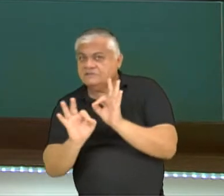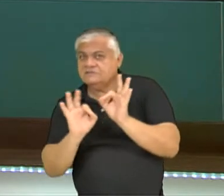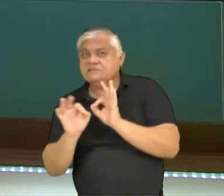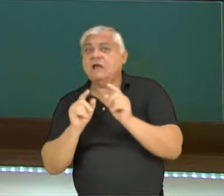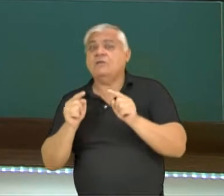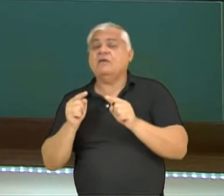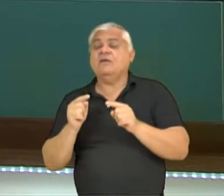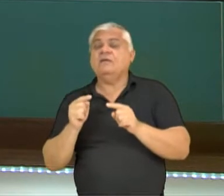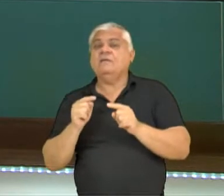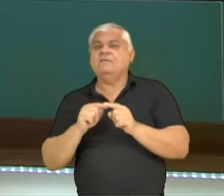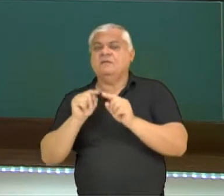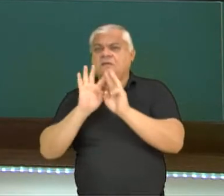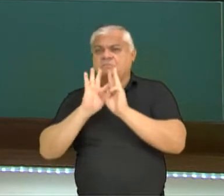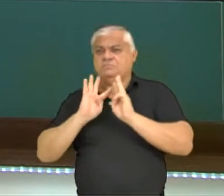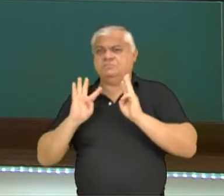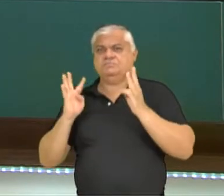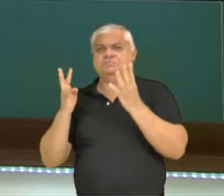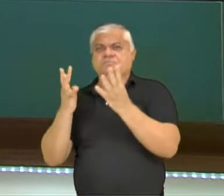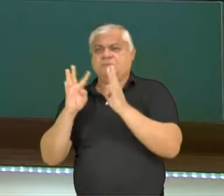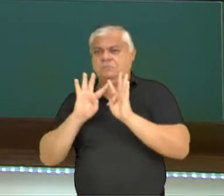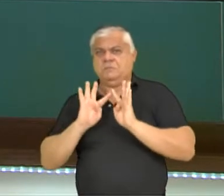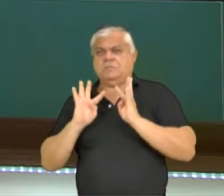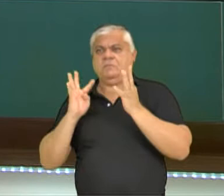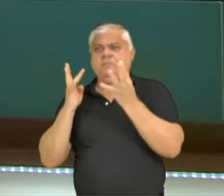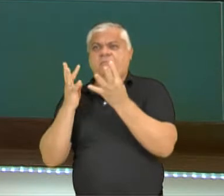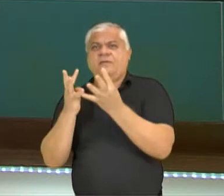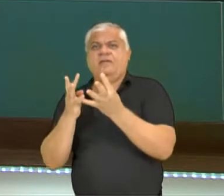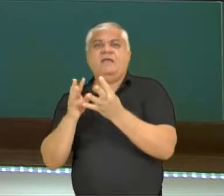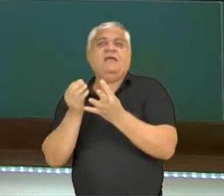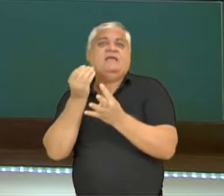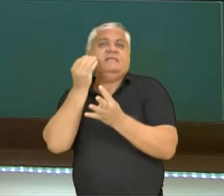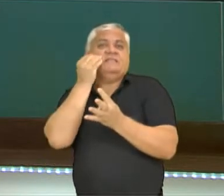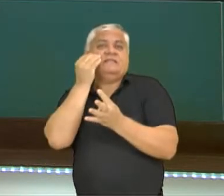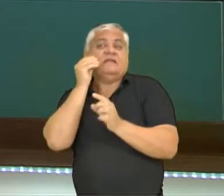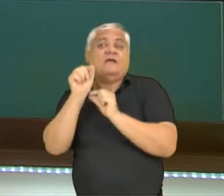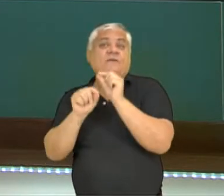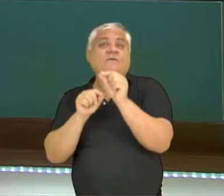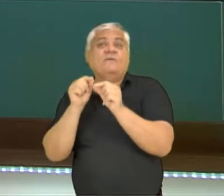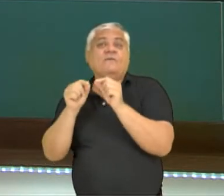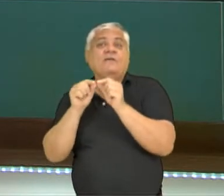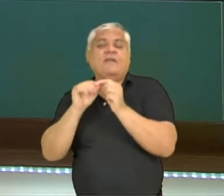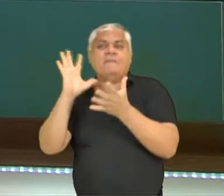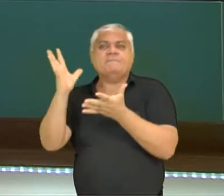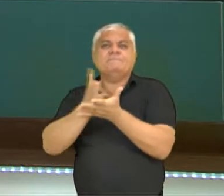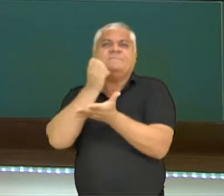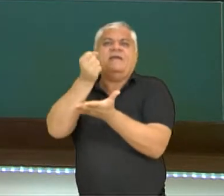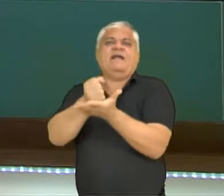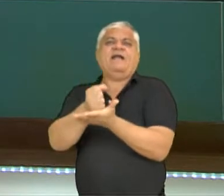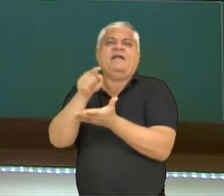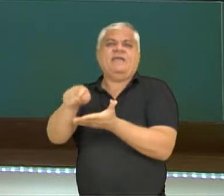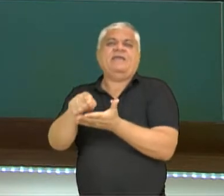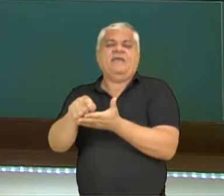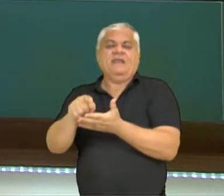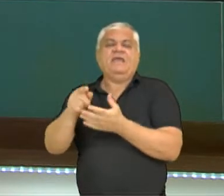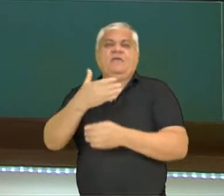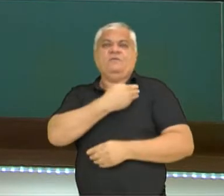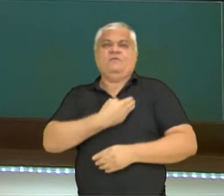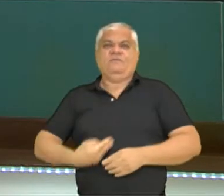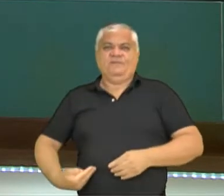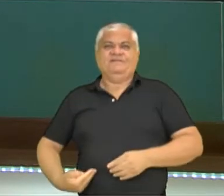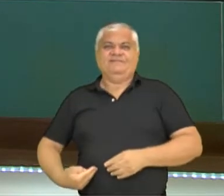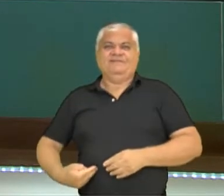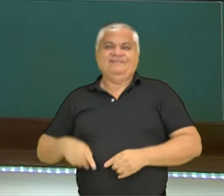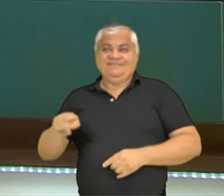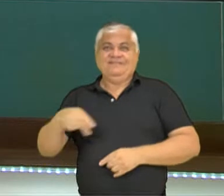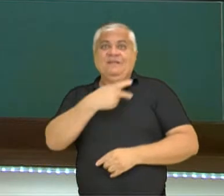quando sitiaram o poder e tentaram atingir a então estação sede, que é o Palácio do Ditador.